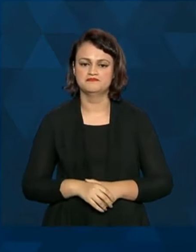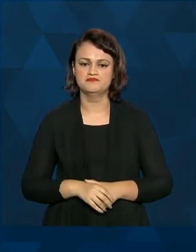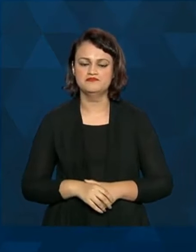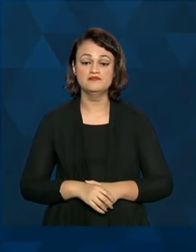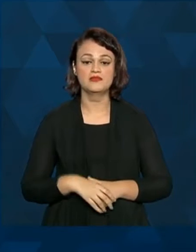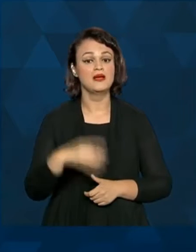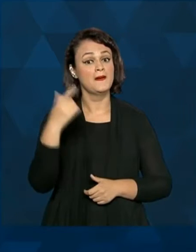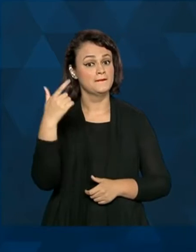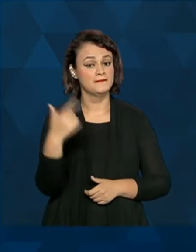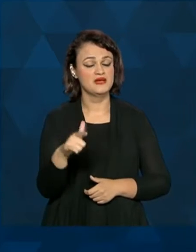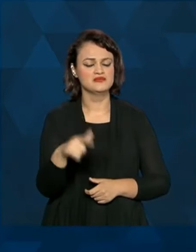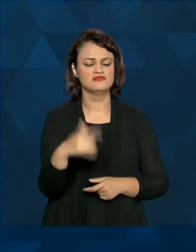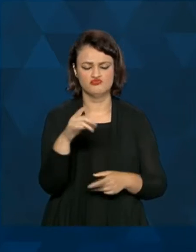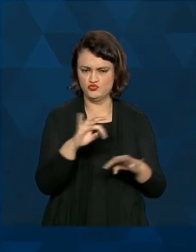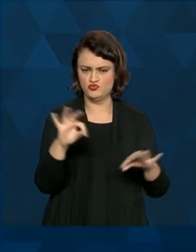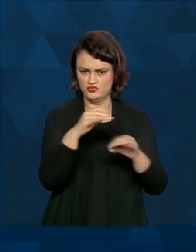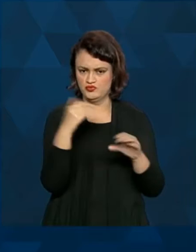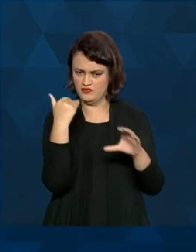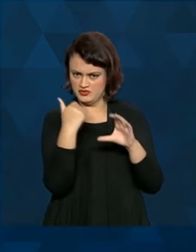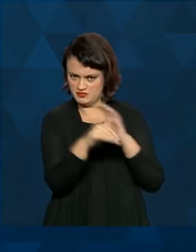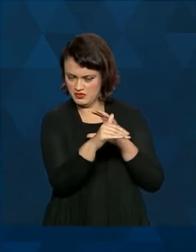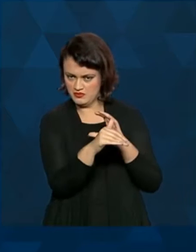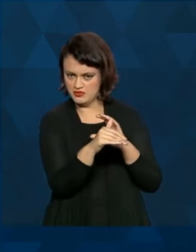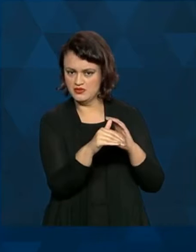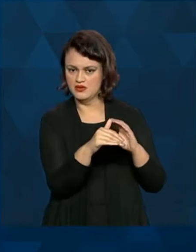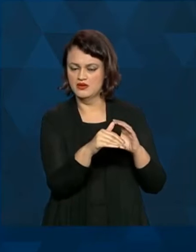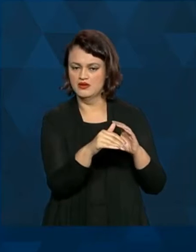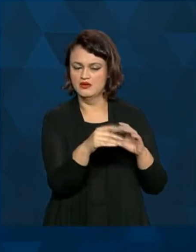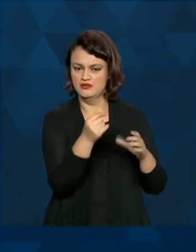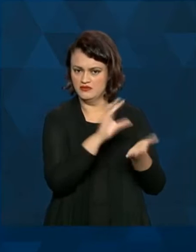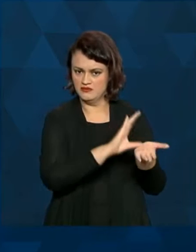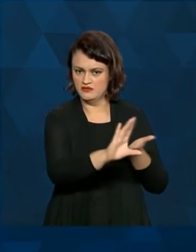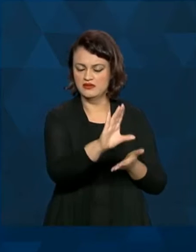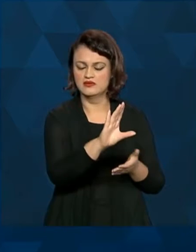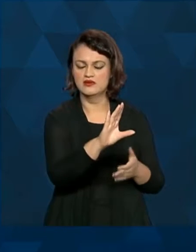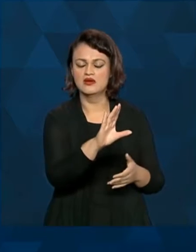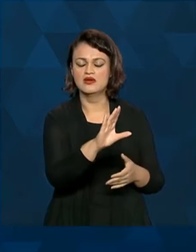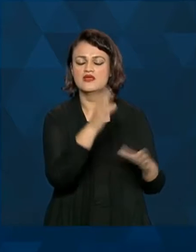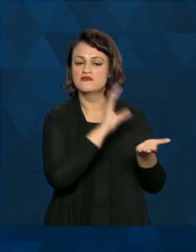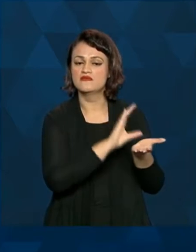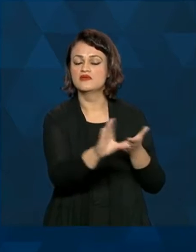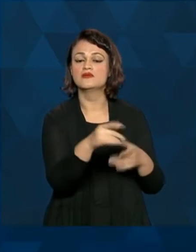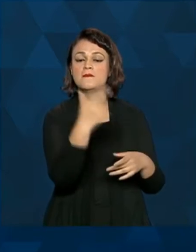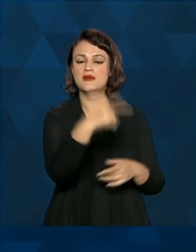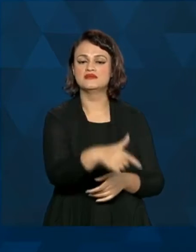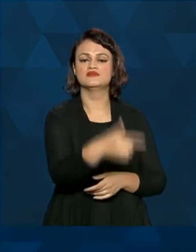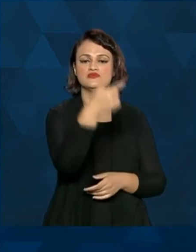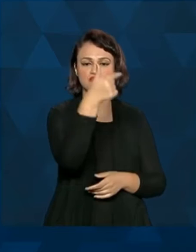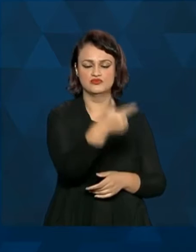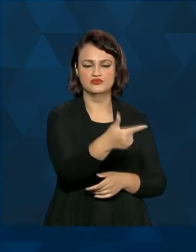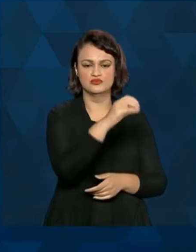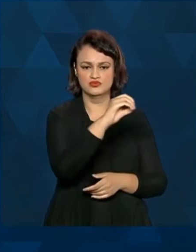Além do que foi adquirido por estados e municípios, pelo Estado e pelos municípios, foram repassados 200